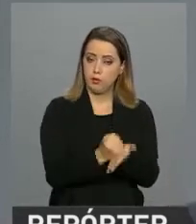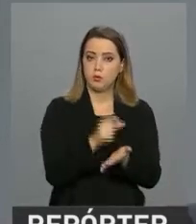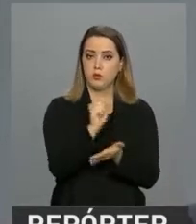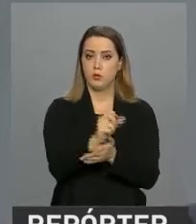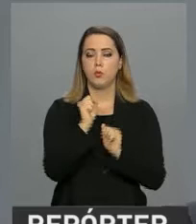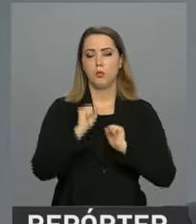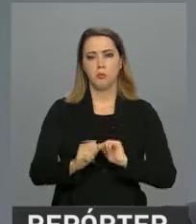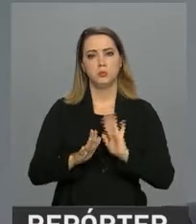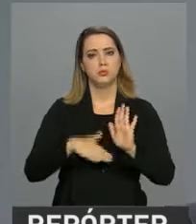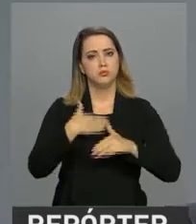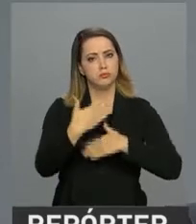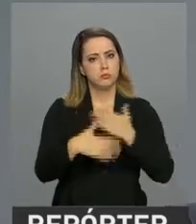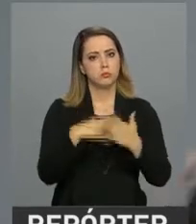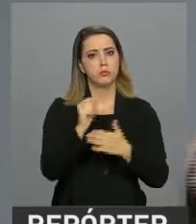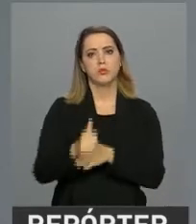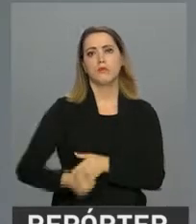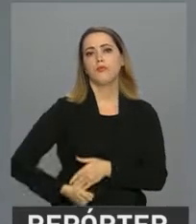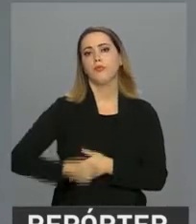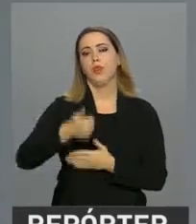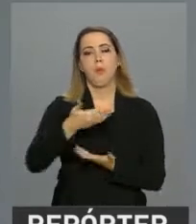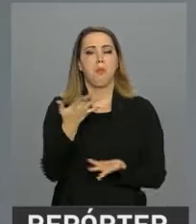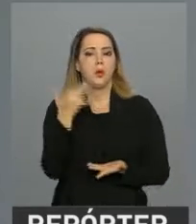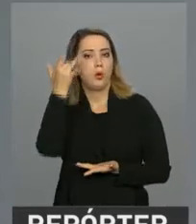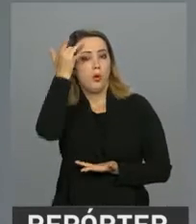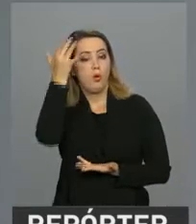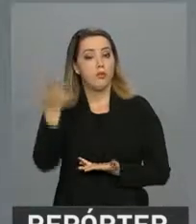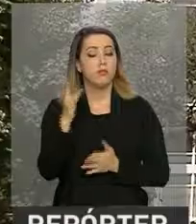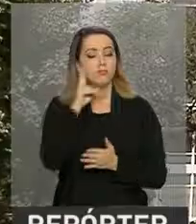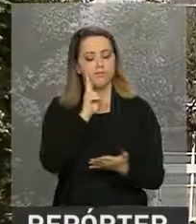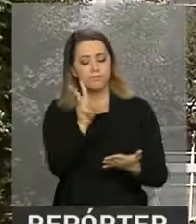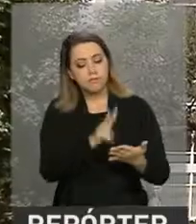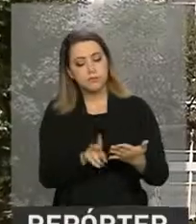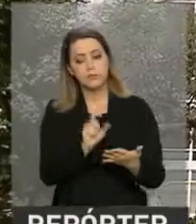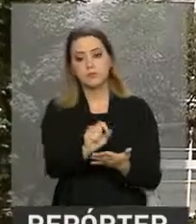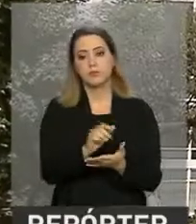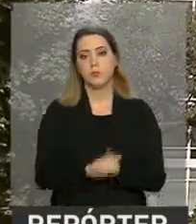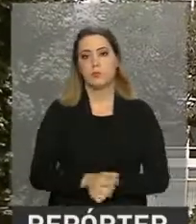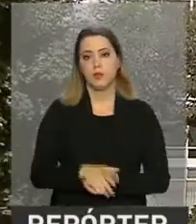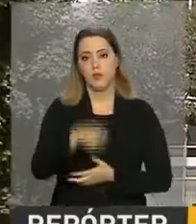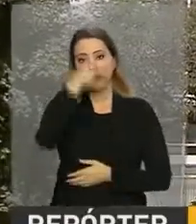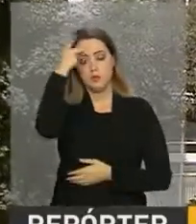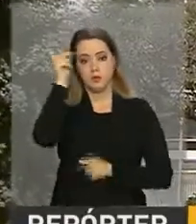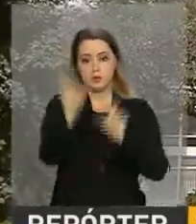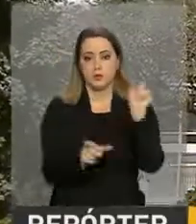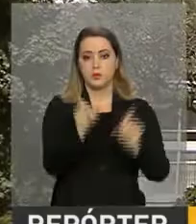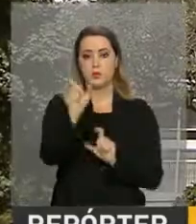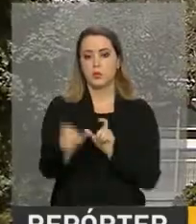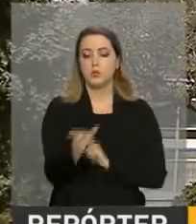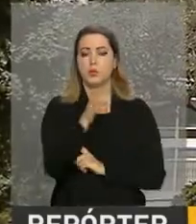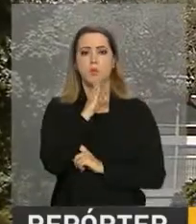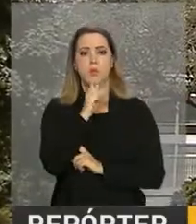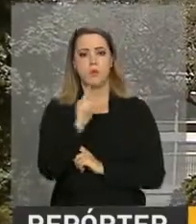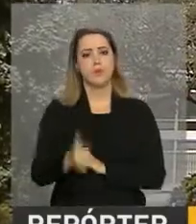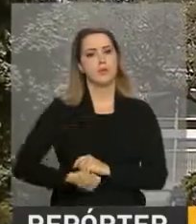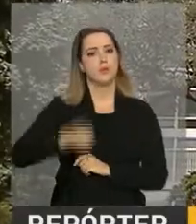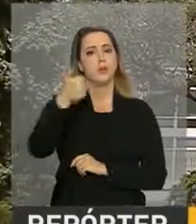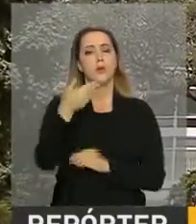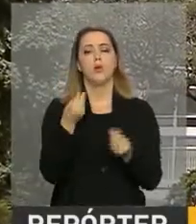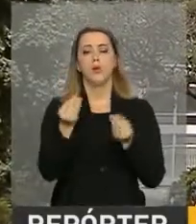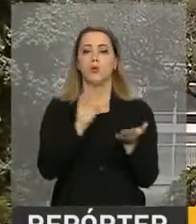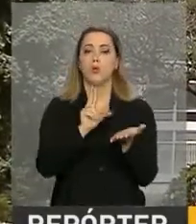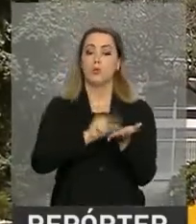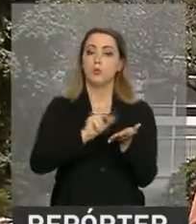pode tornar o sistema ainda mais fácil de ser acompanhado e para que os brasileiros conheçam melhor o funcionamento do programa